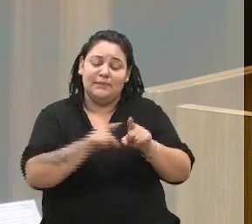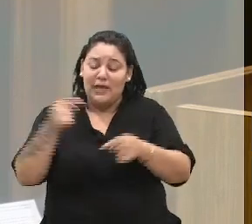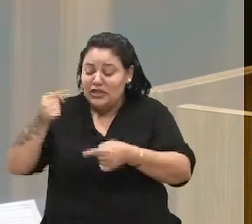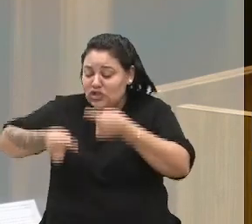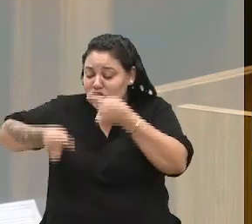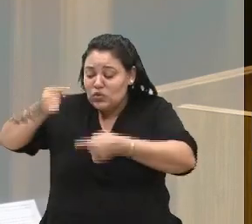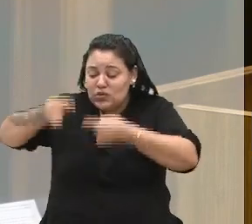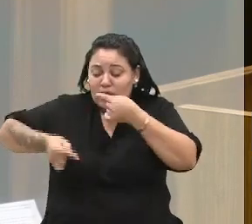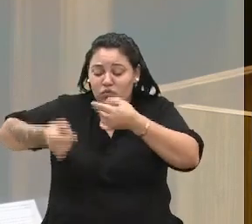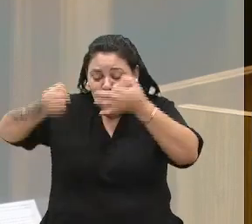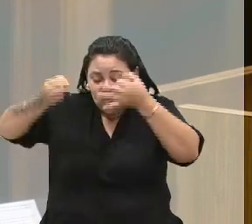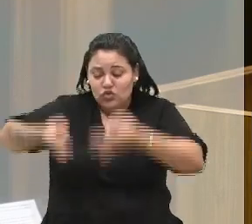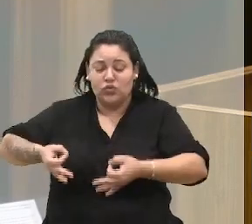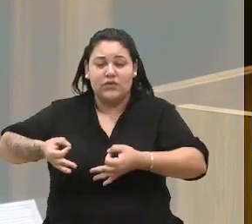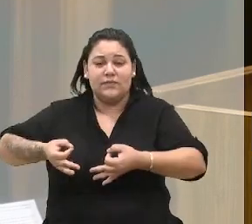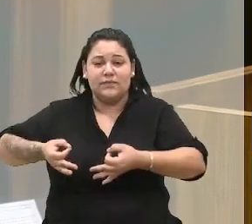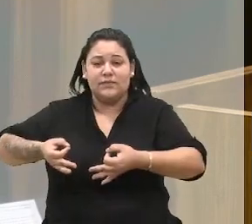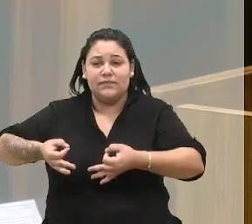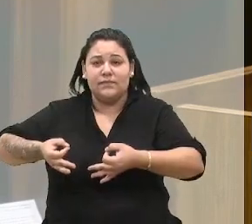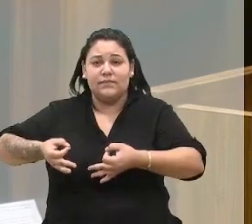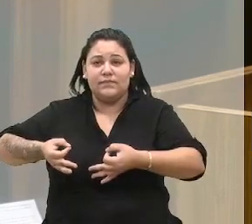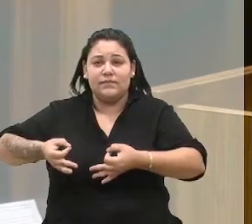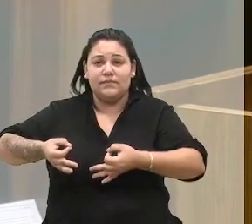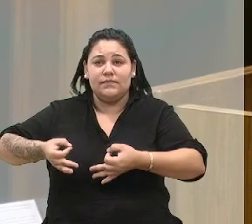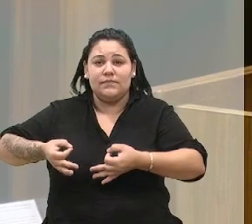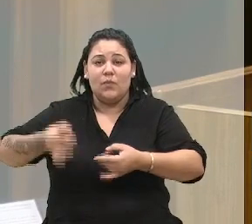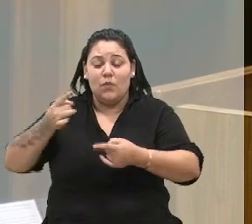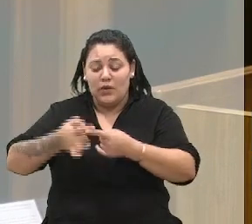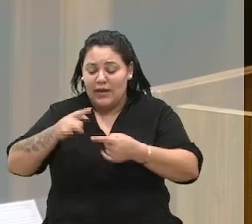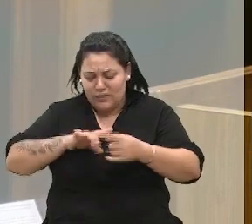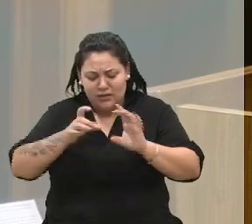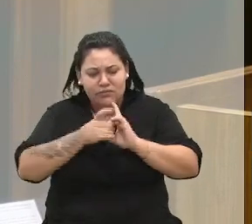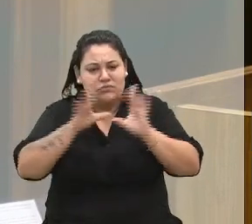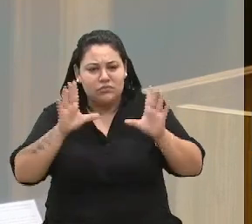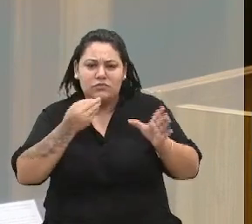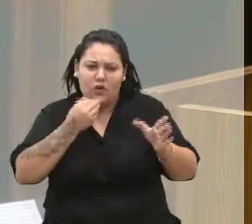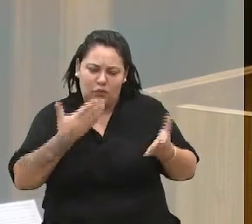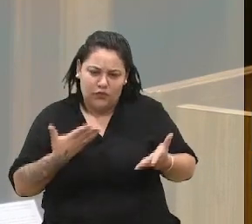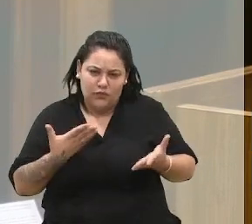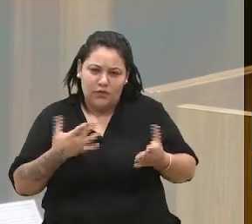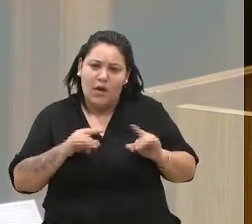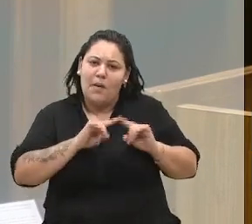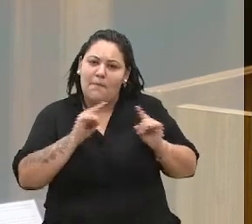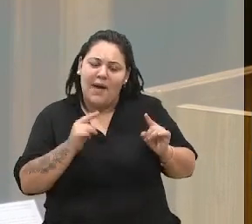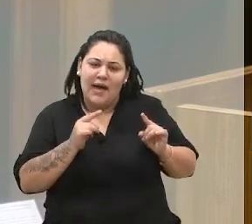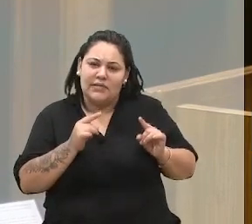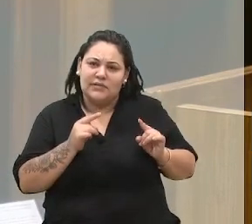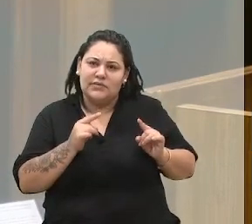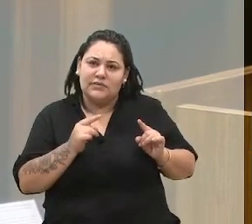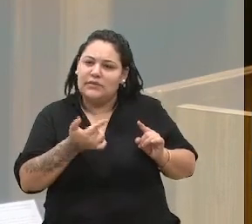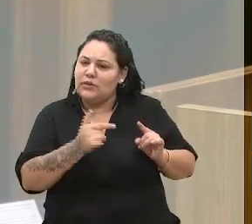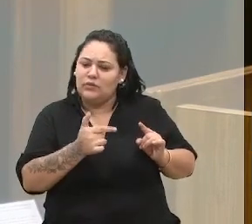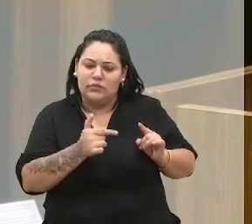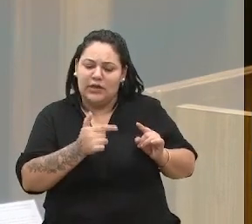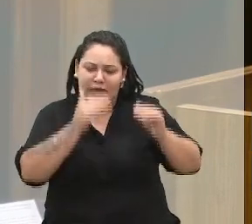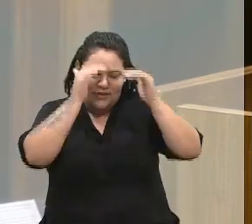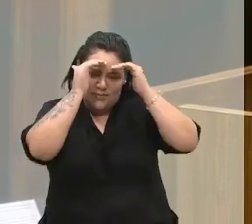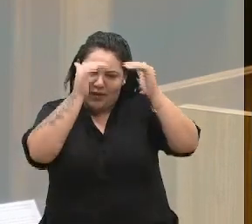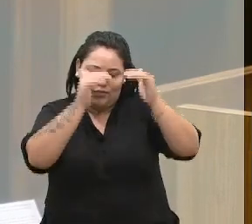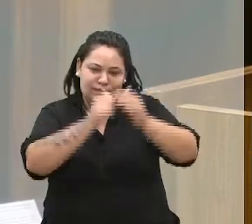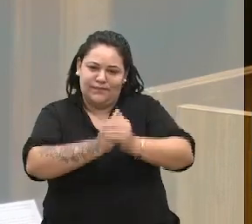que são justas devido à nossa democracia. Mas não há respeito e não haverá